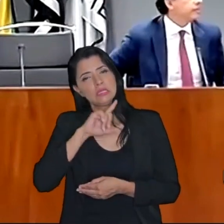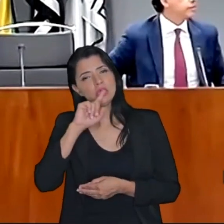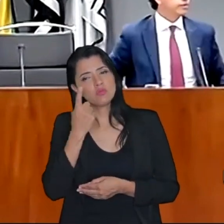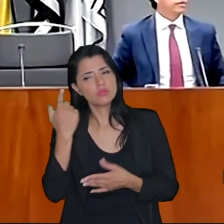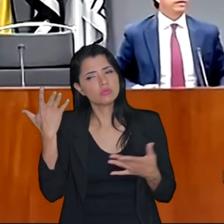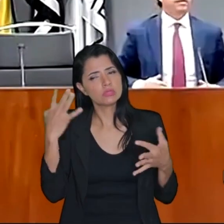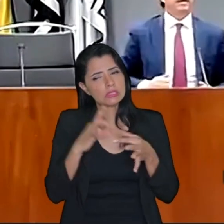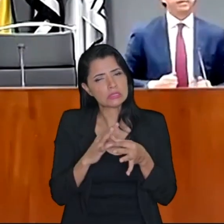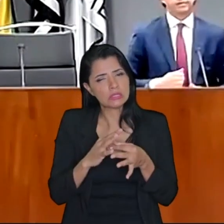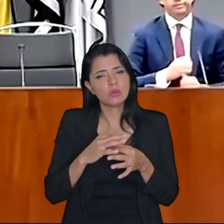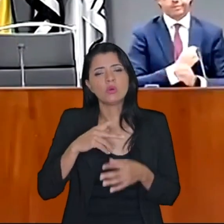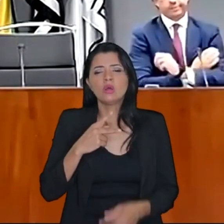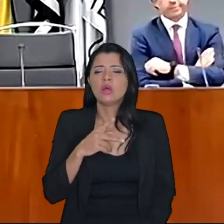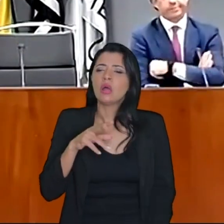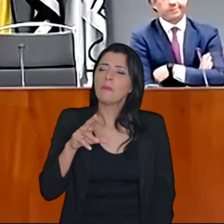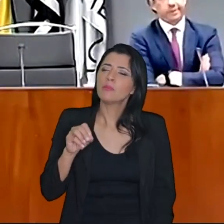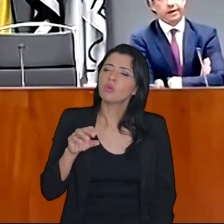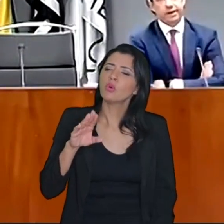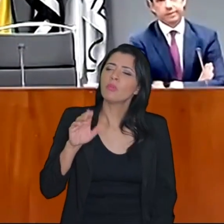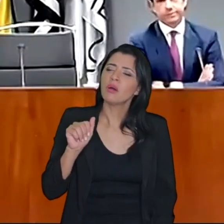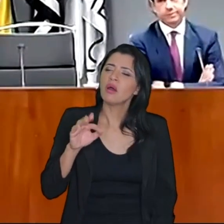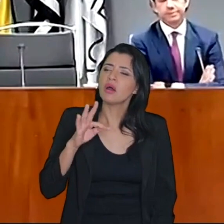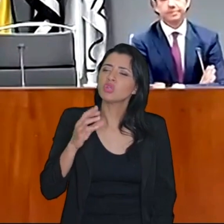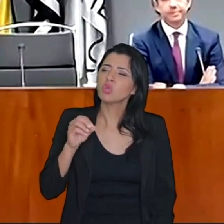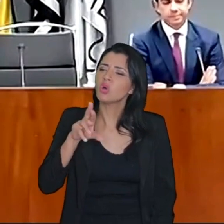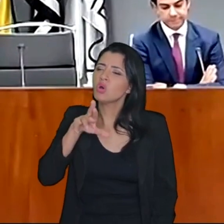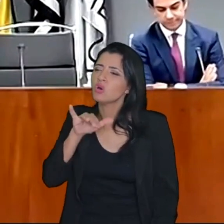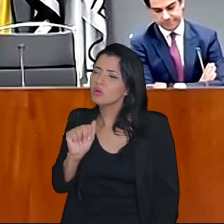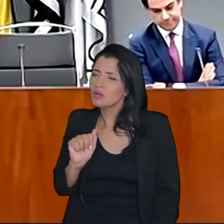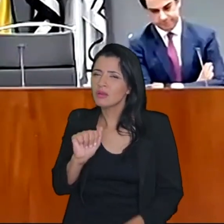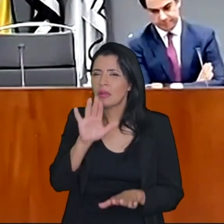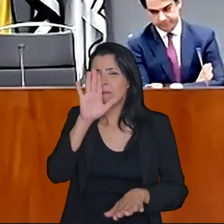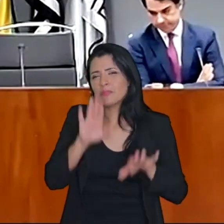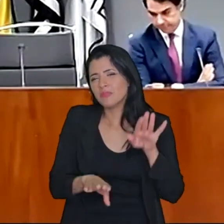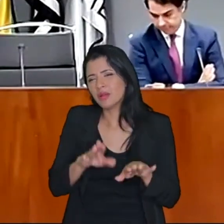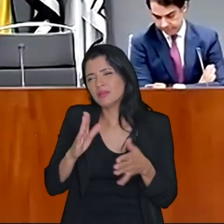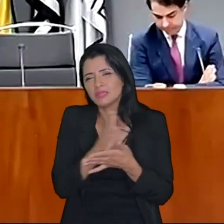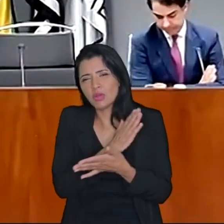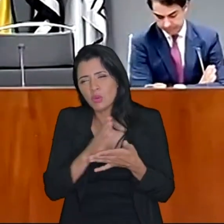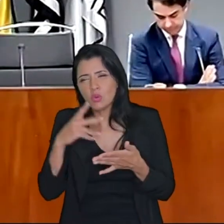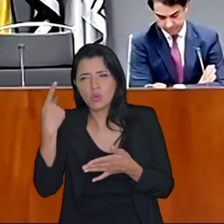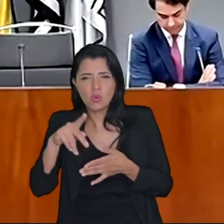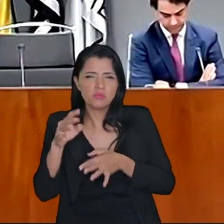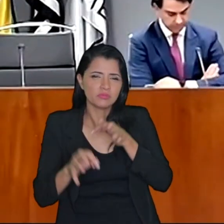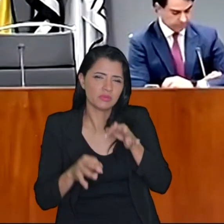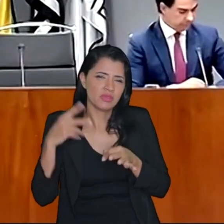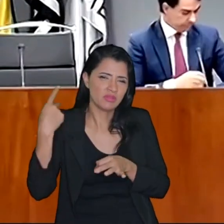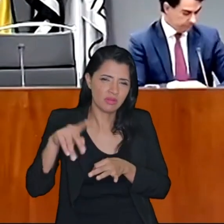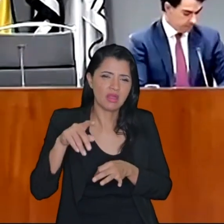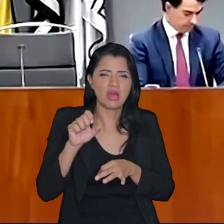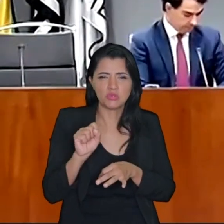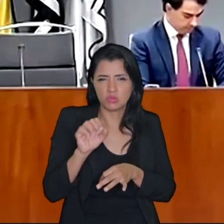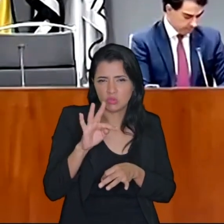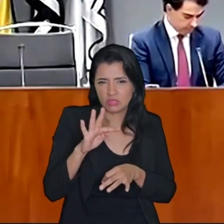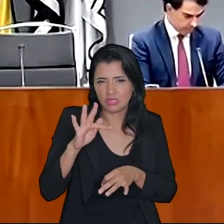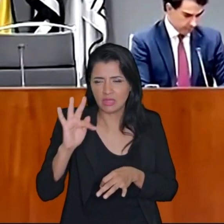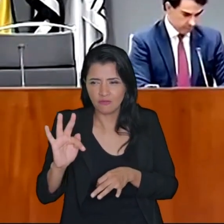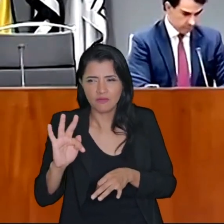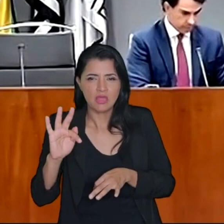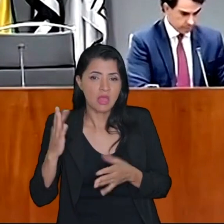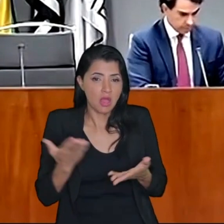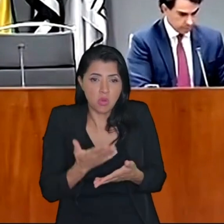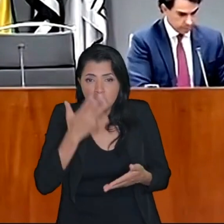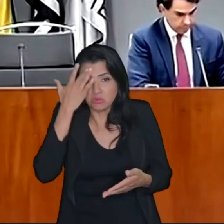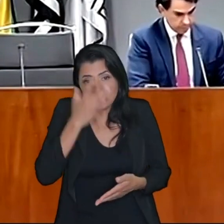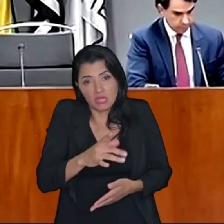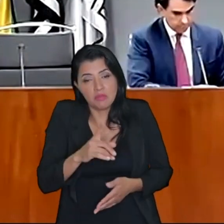conexão probatória aqui, mas de qualquer maneira há alguns precedentes do Supremo, eu não sei se é algo mais atual, mas eu sei que até